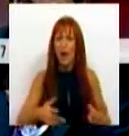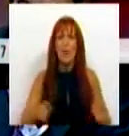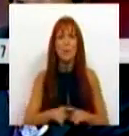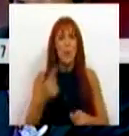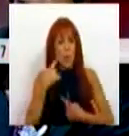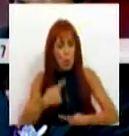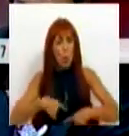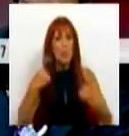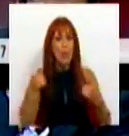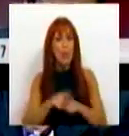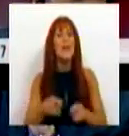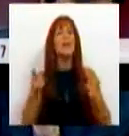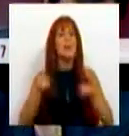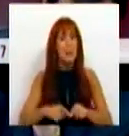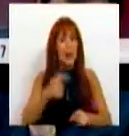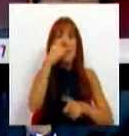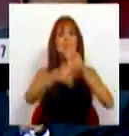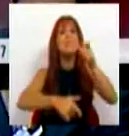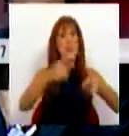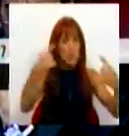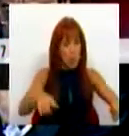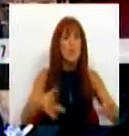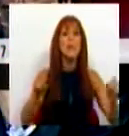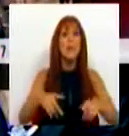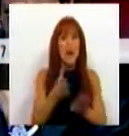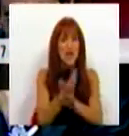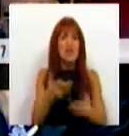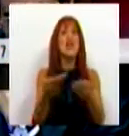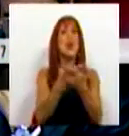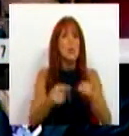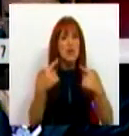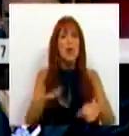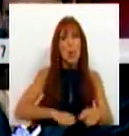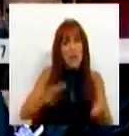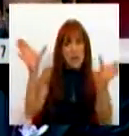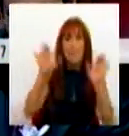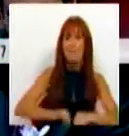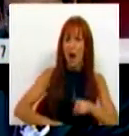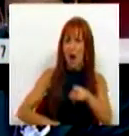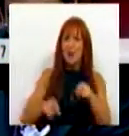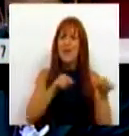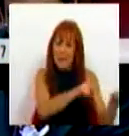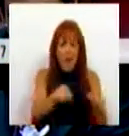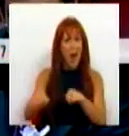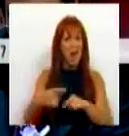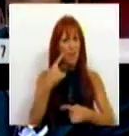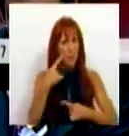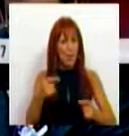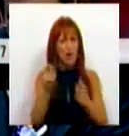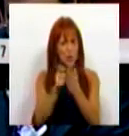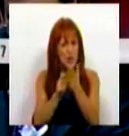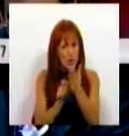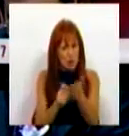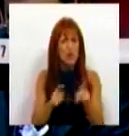que demonstra que também os consumidores, também os agentes económicos estão a ter mais confiança e é isso mesmo que mostram os